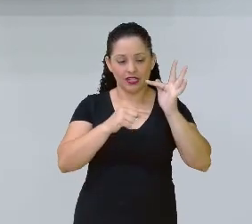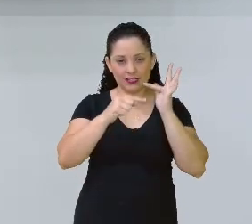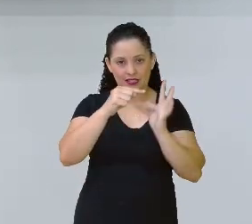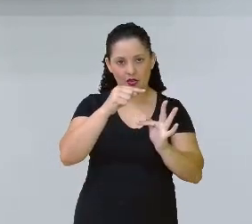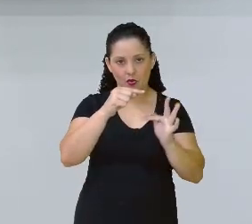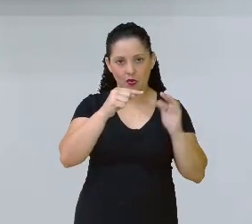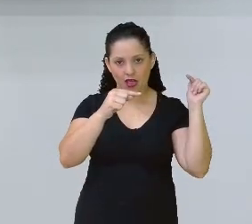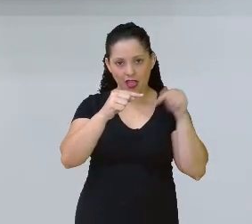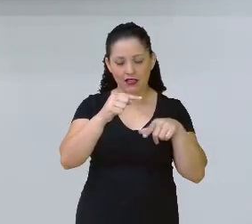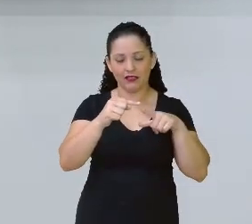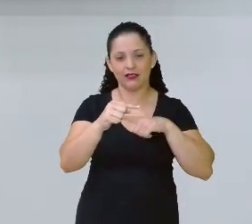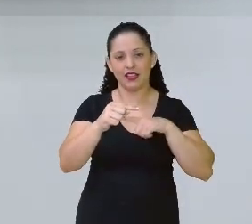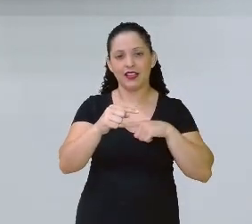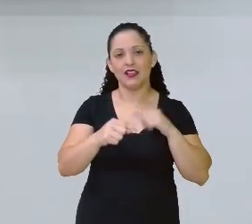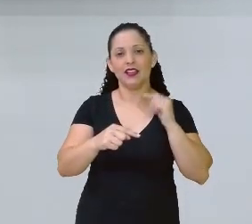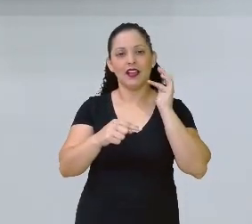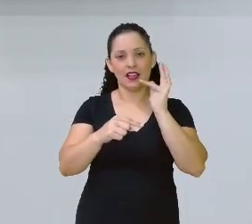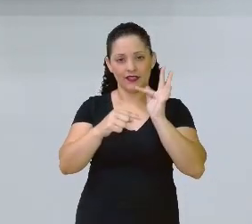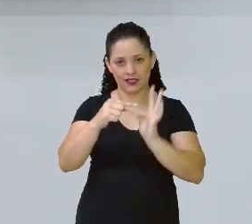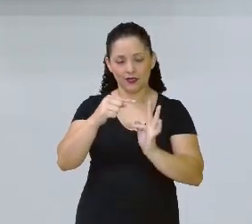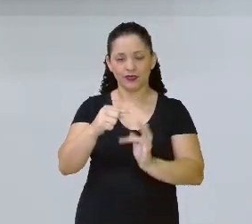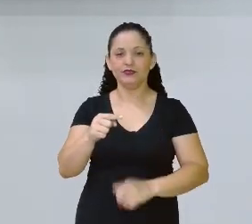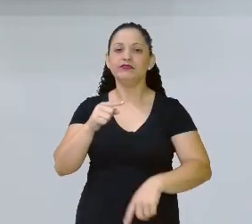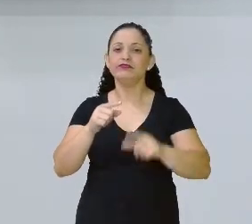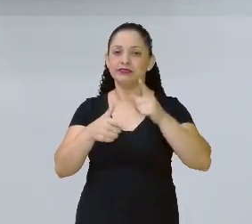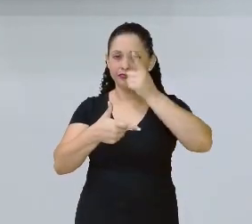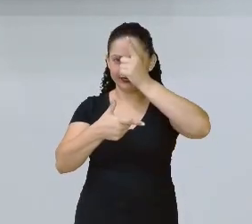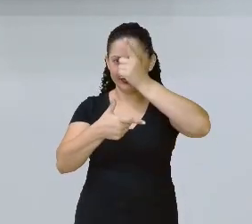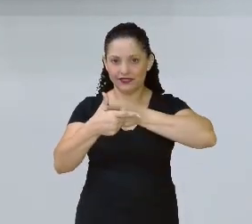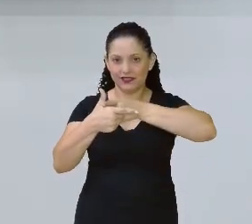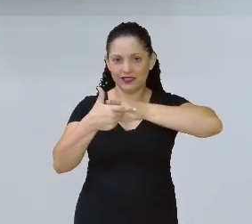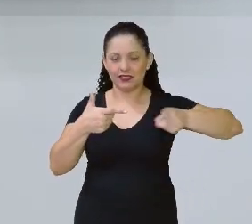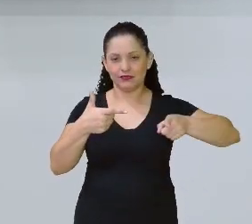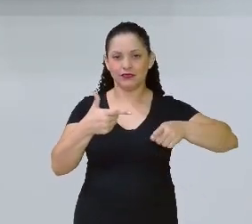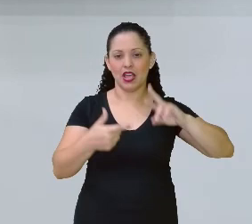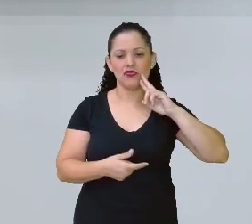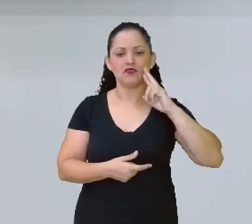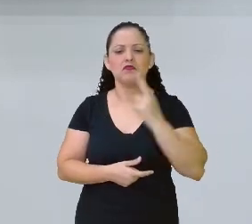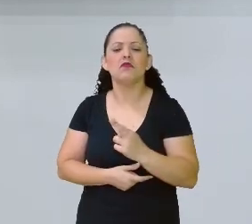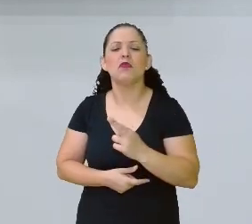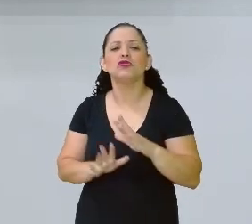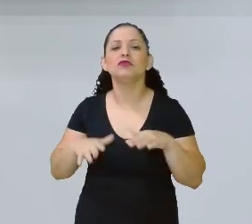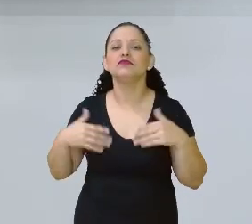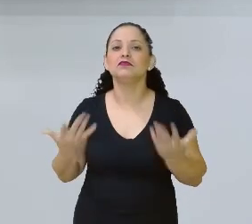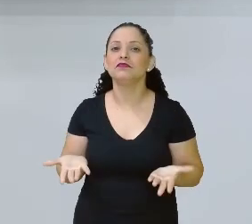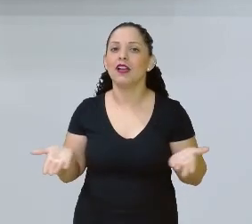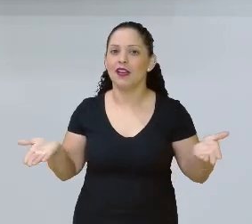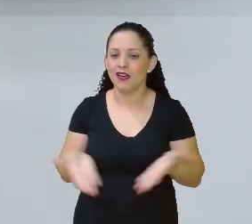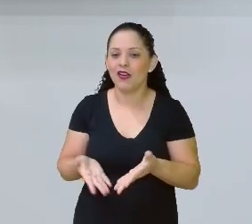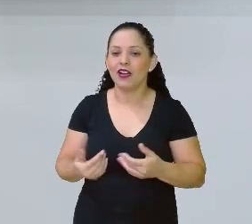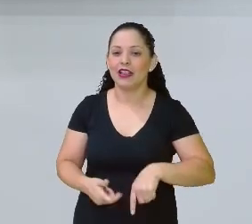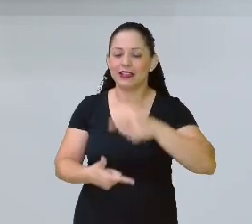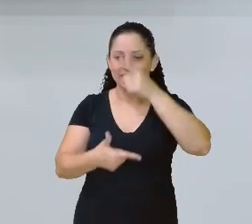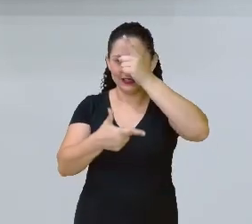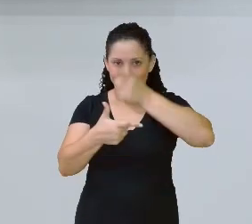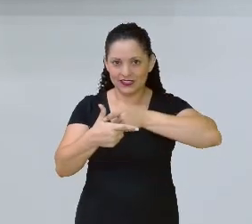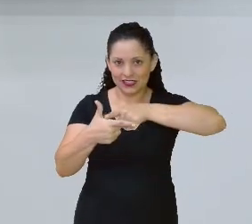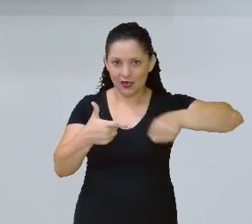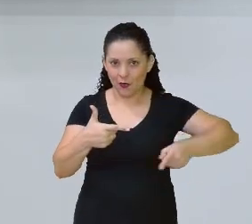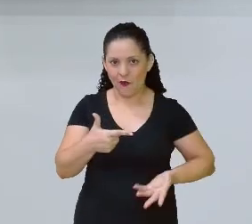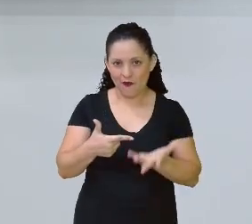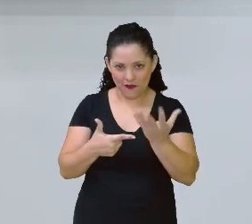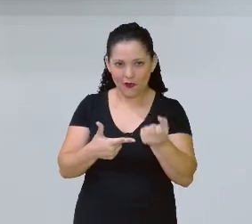gente fala divisão. E aí, para ter o resultado de fato dessa questão aí, eu vou fazer a divisão. Aí vamos